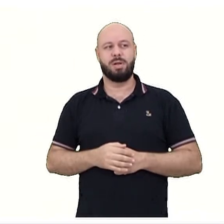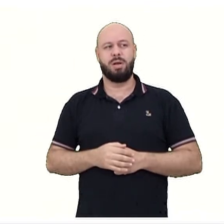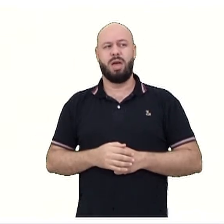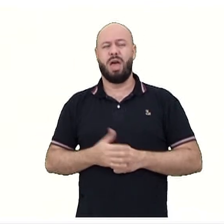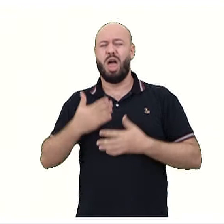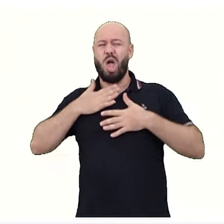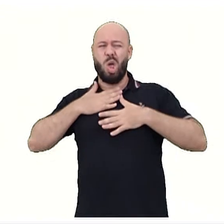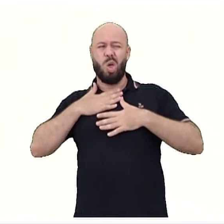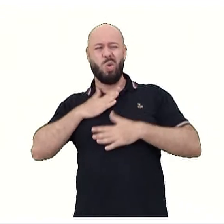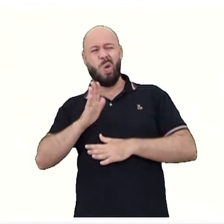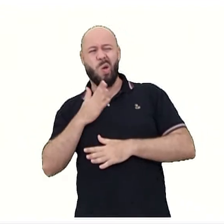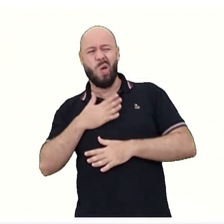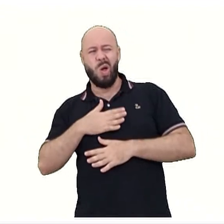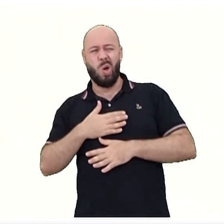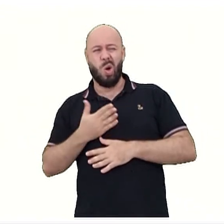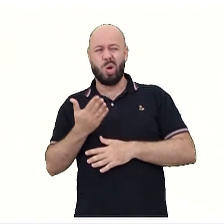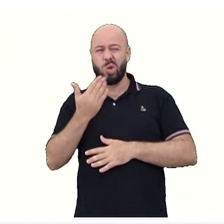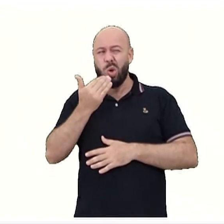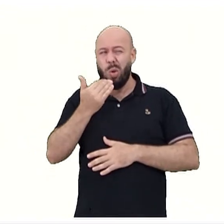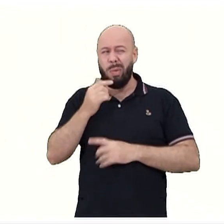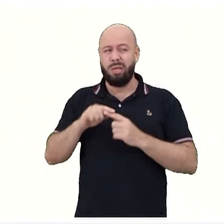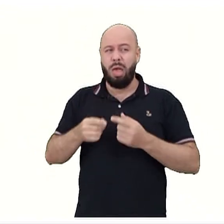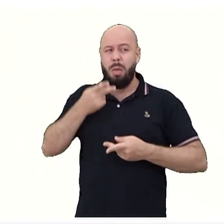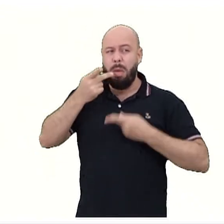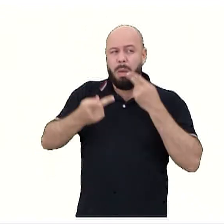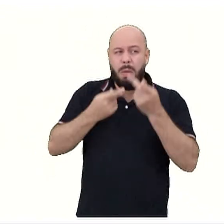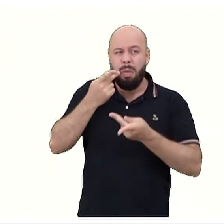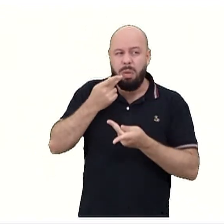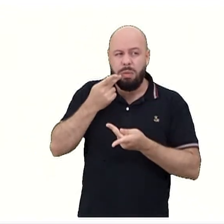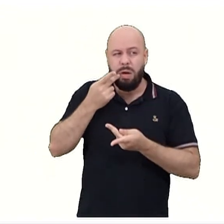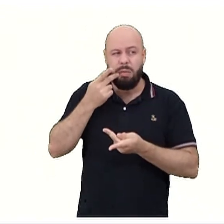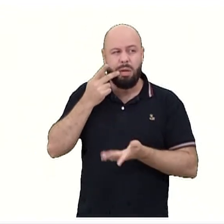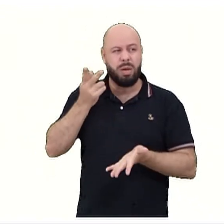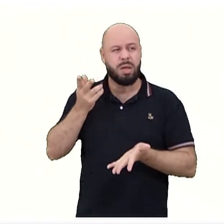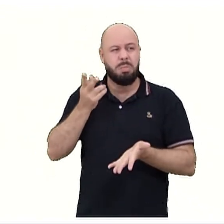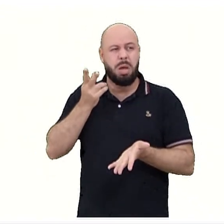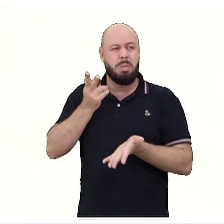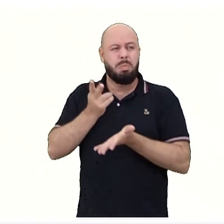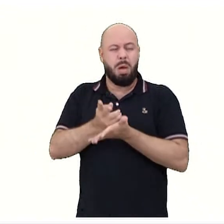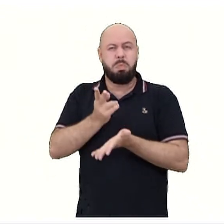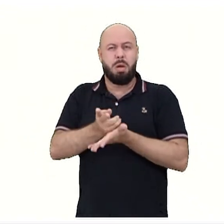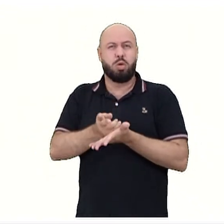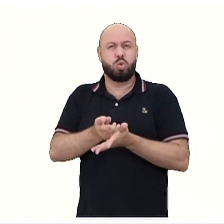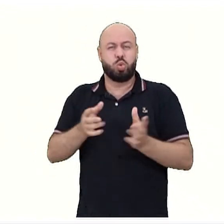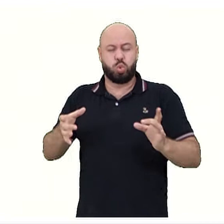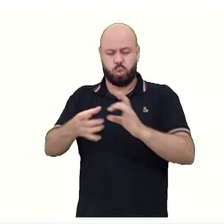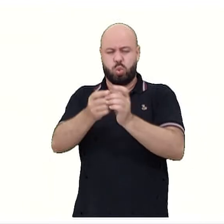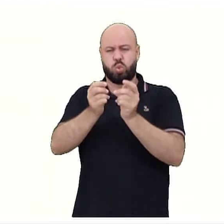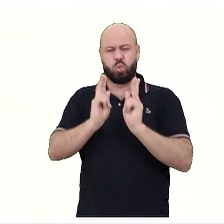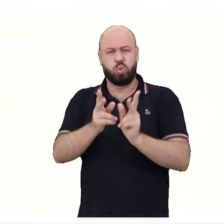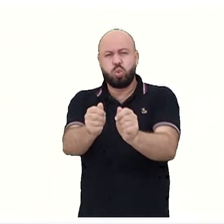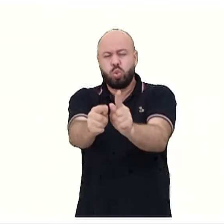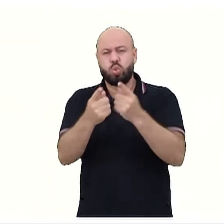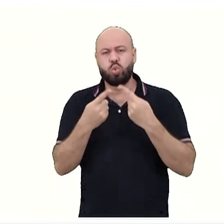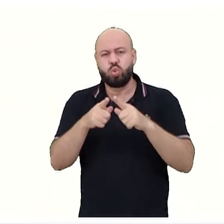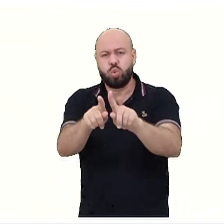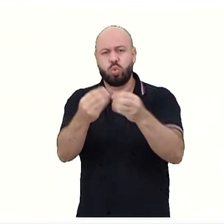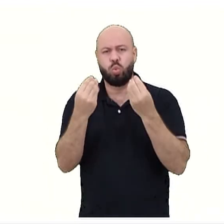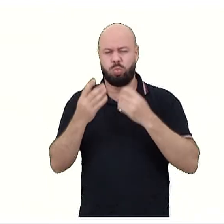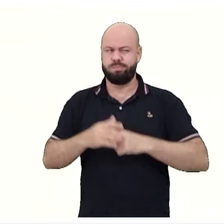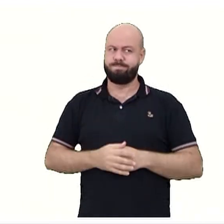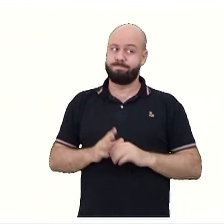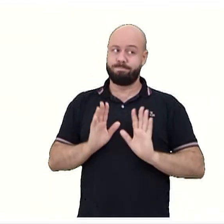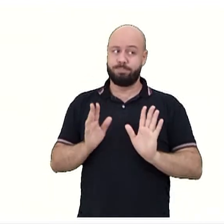I cannot eat and speak at the same time. Eu não posso comer e falar ao mesmo